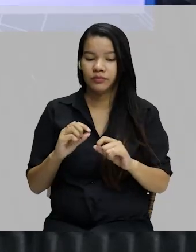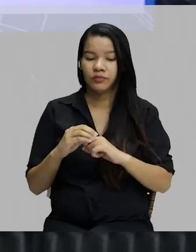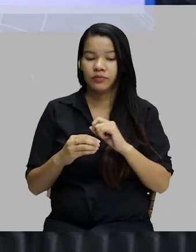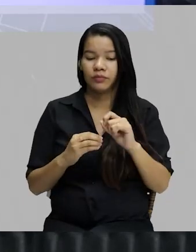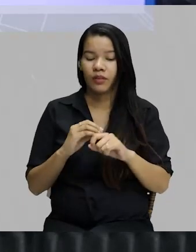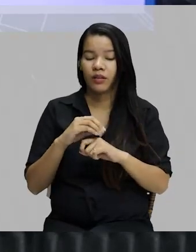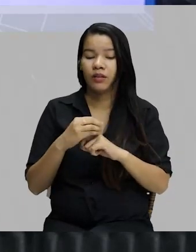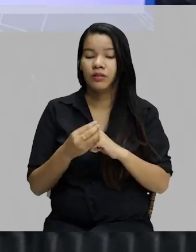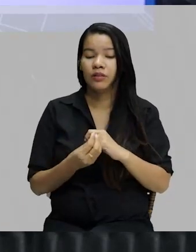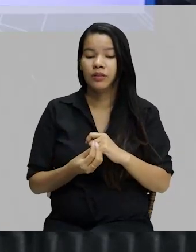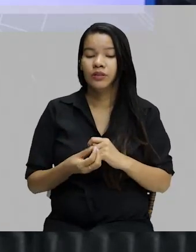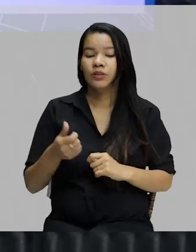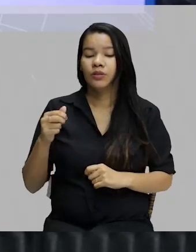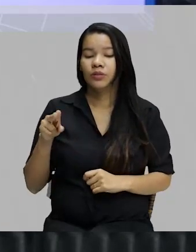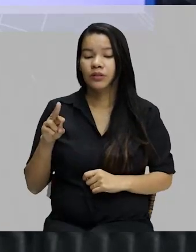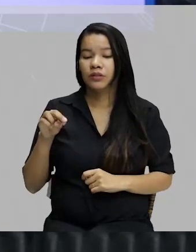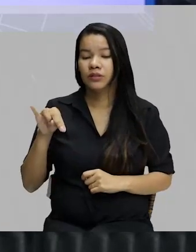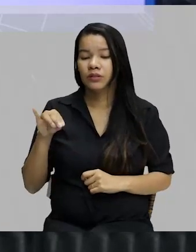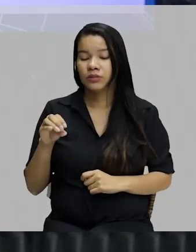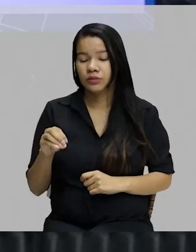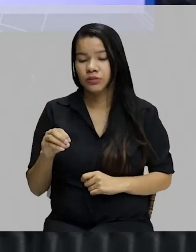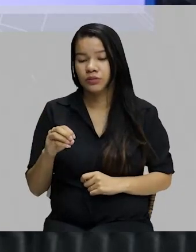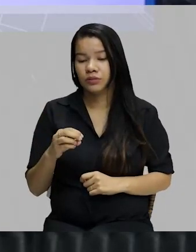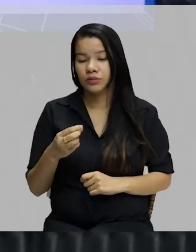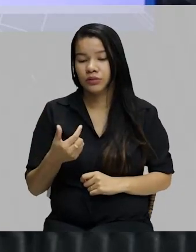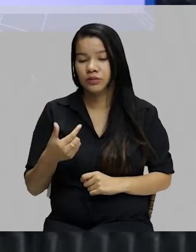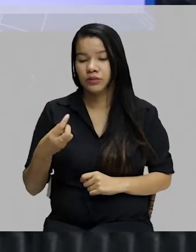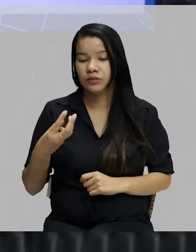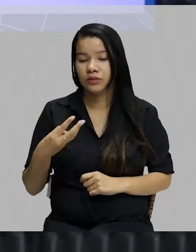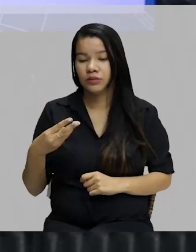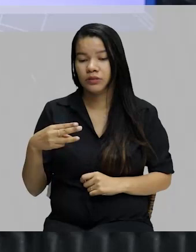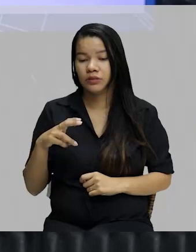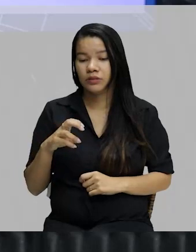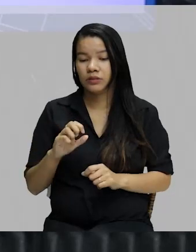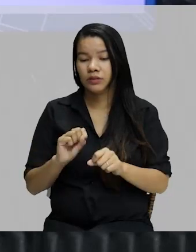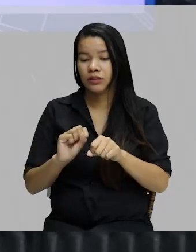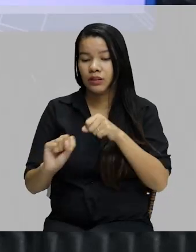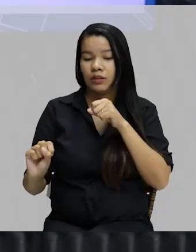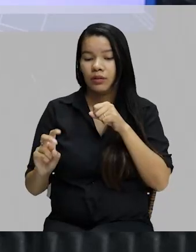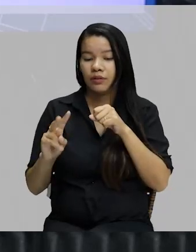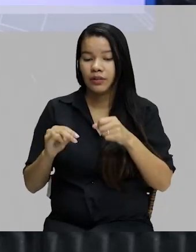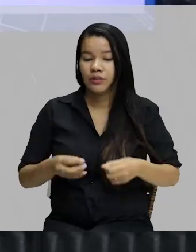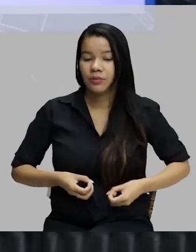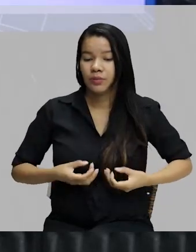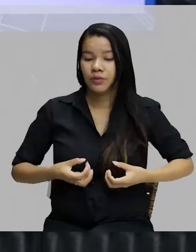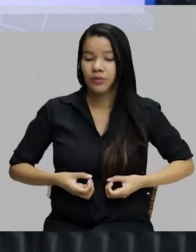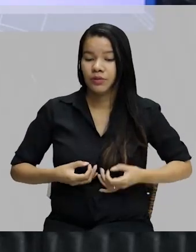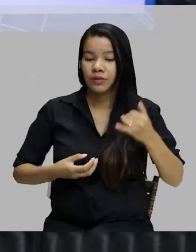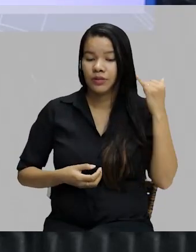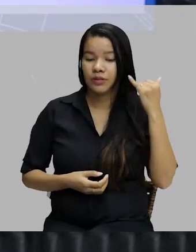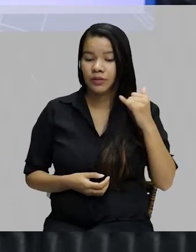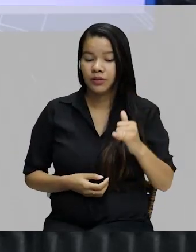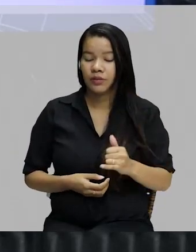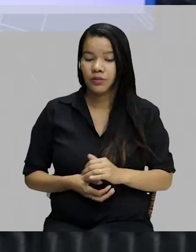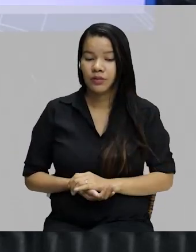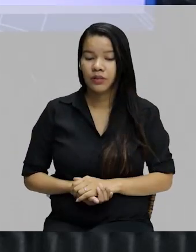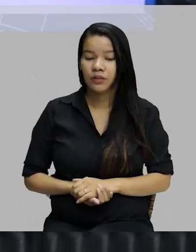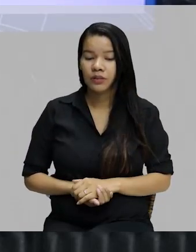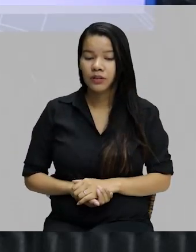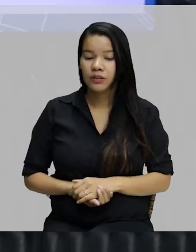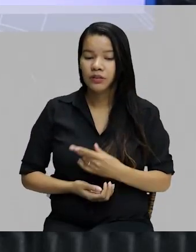235 quebra, é produzida energia. Bom, essas varetas, esse